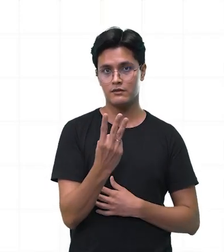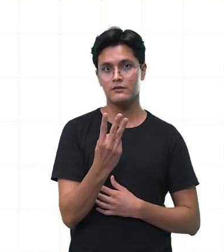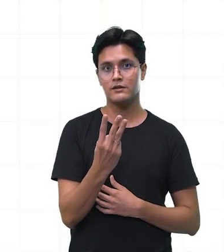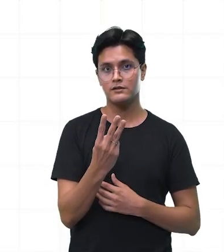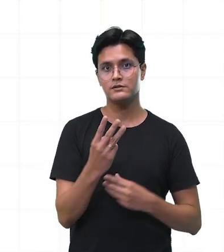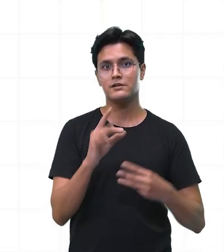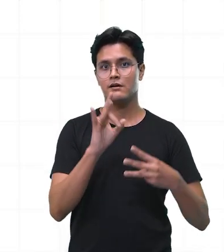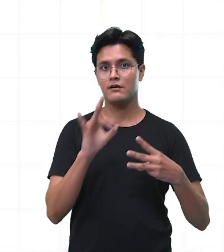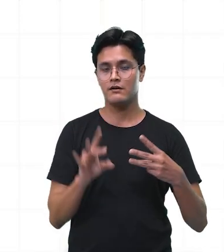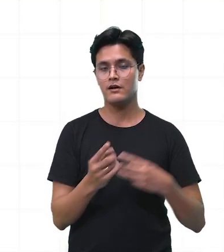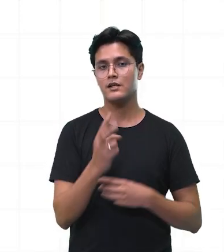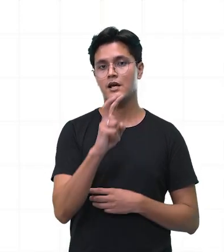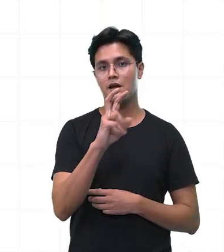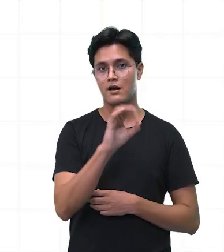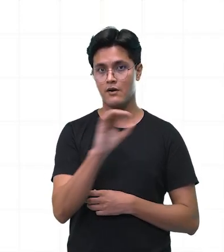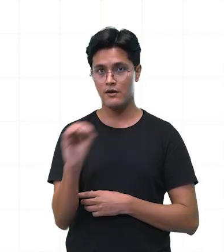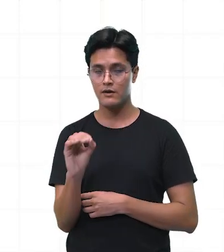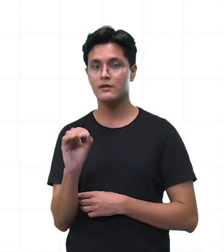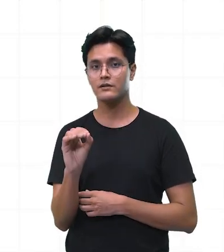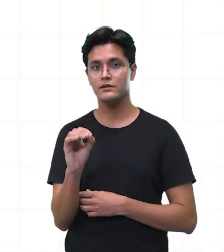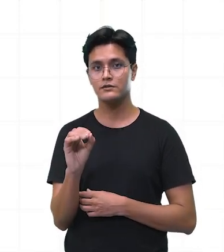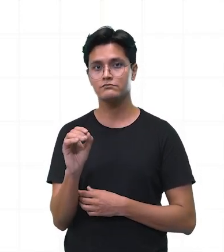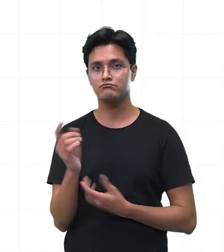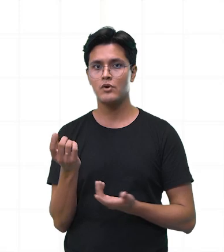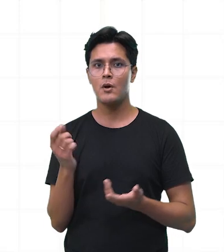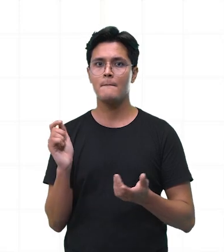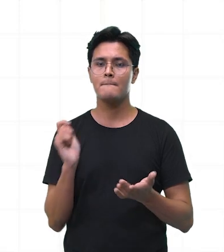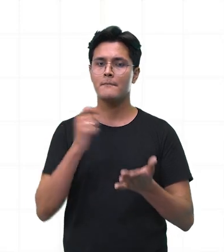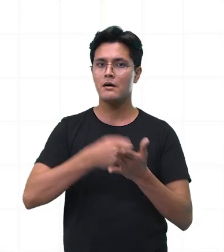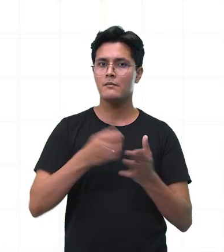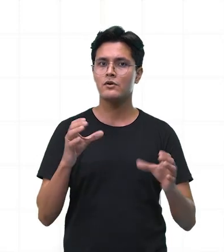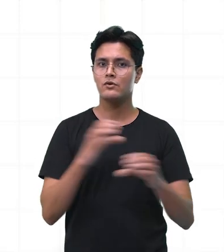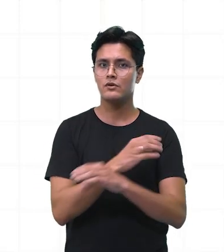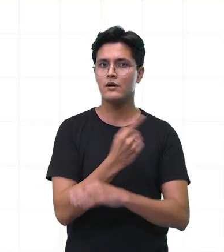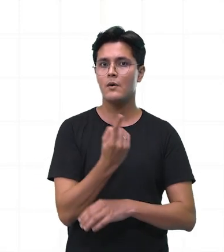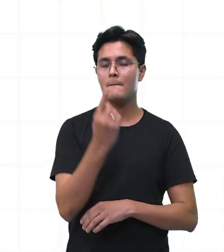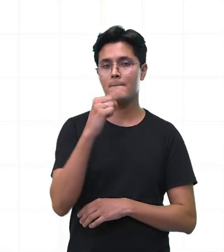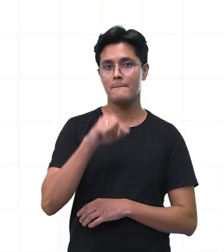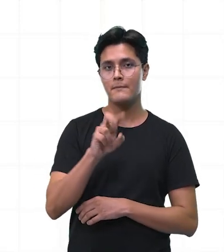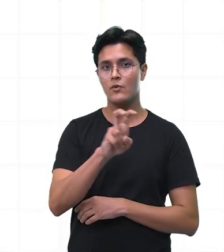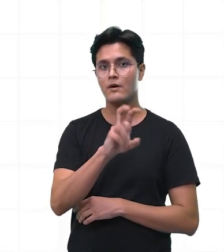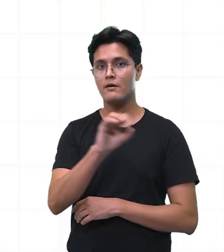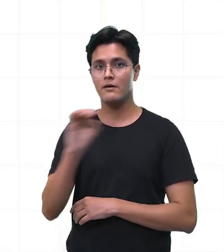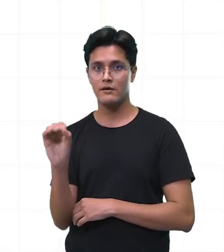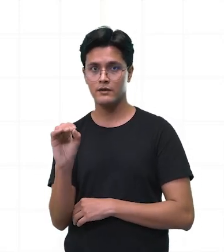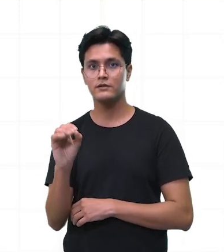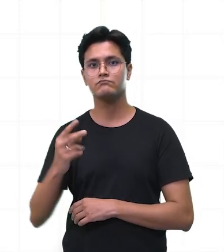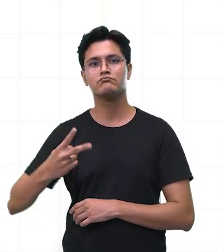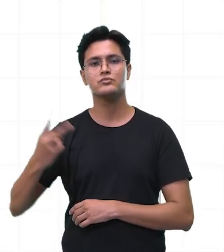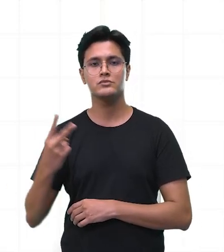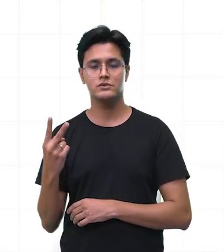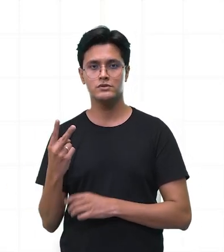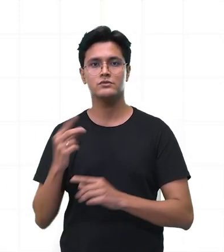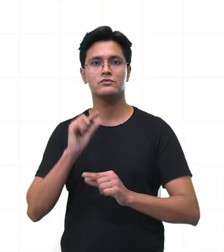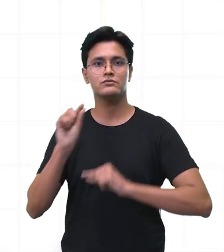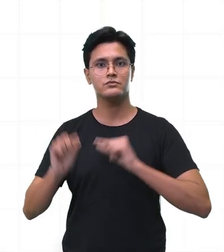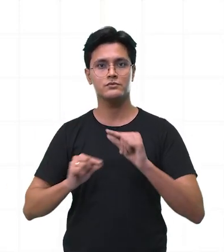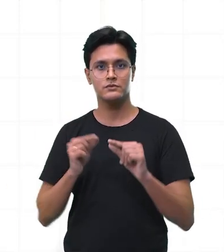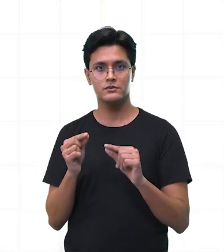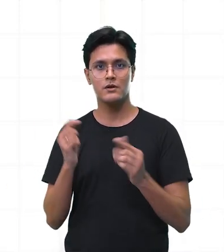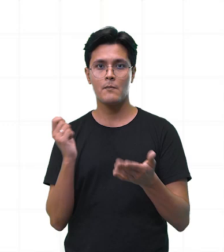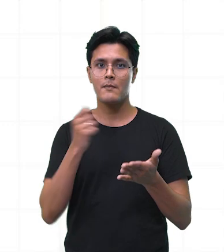desembolsar 1.500. No segundo caso, à vista, com 10% de desconto, ele irá pagar